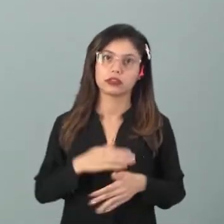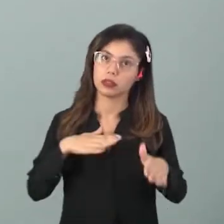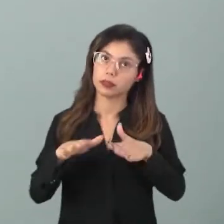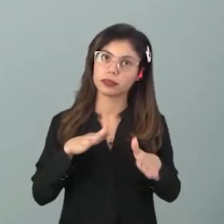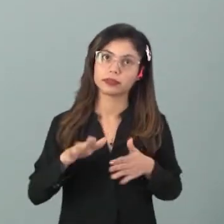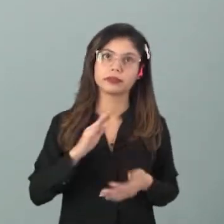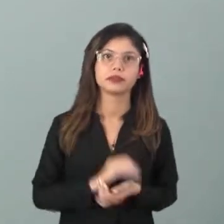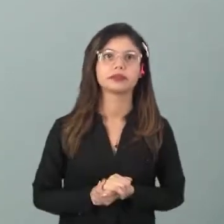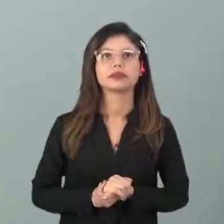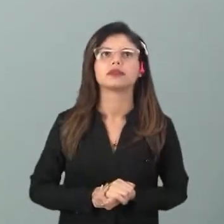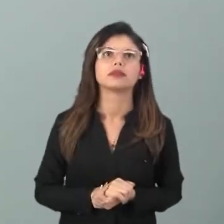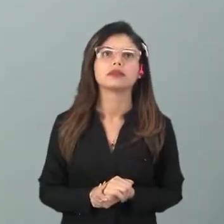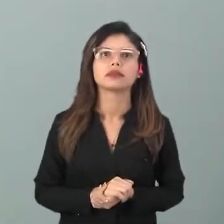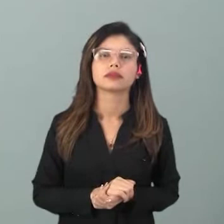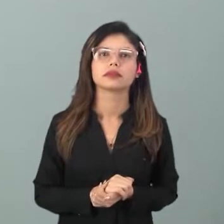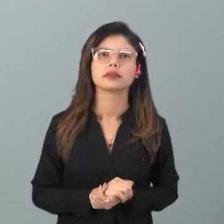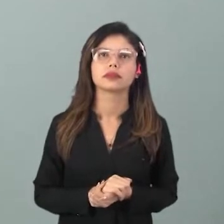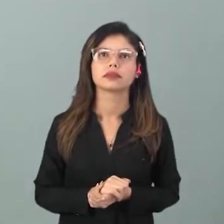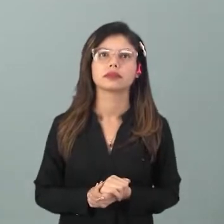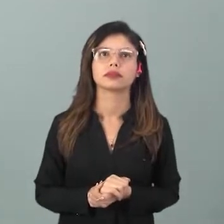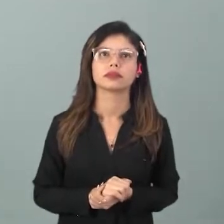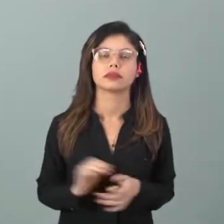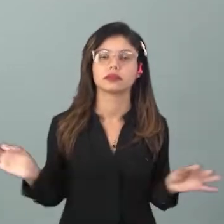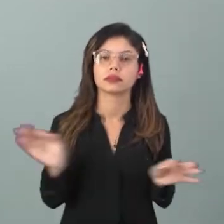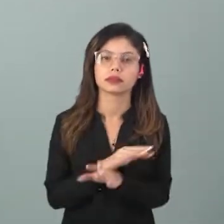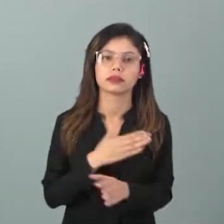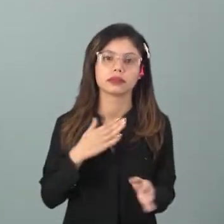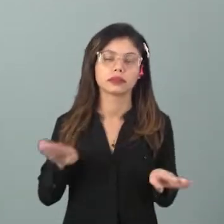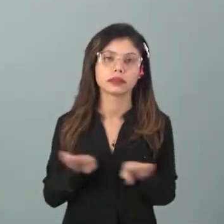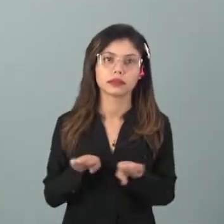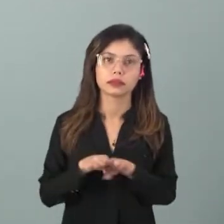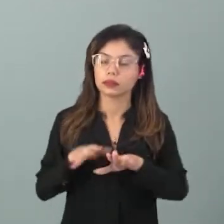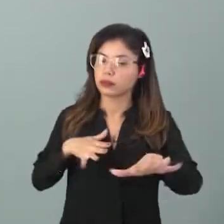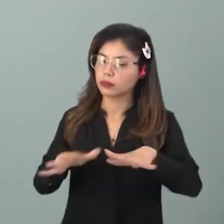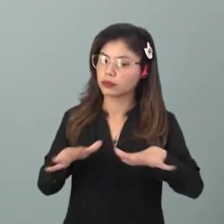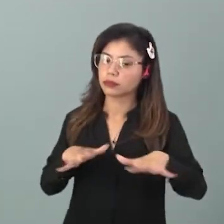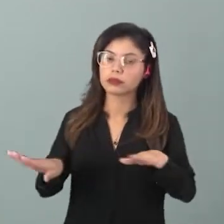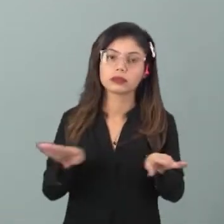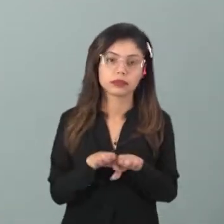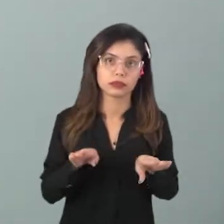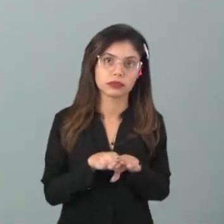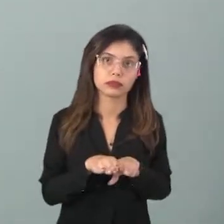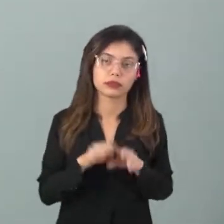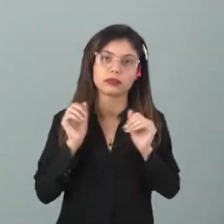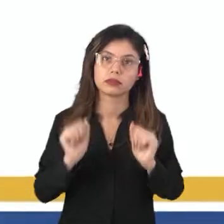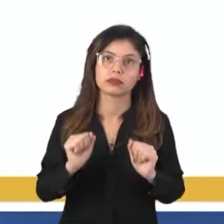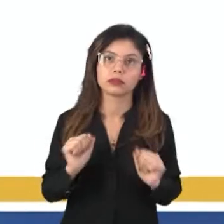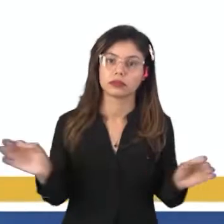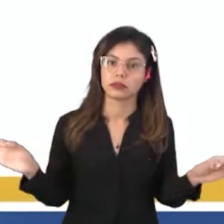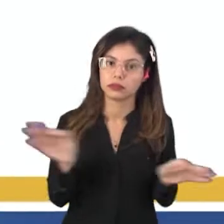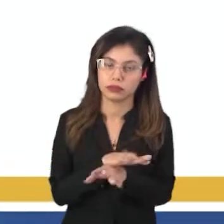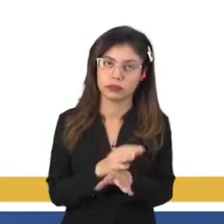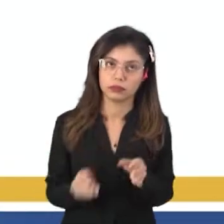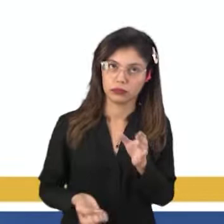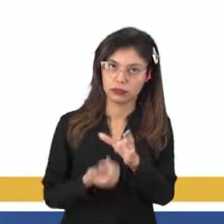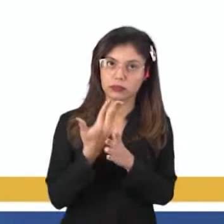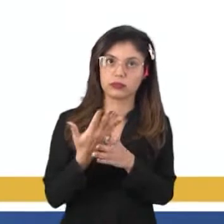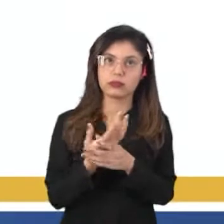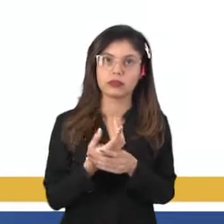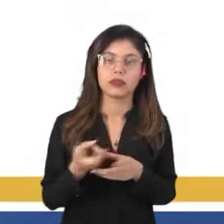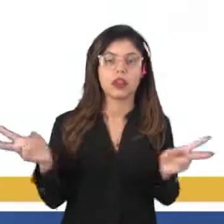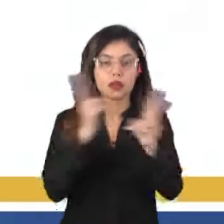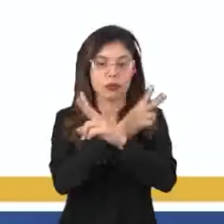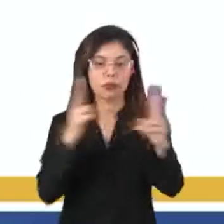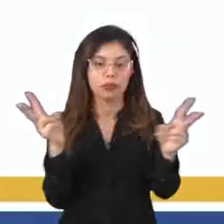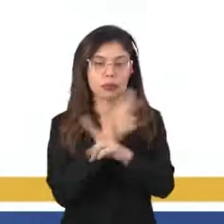placa. E aí, acaba também que o movimento das placas tectônicas podem acabar gerando correntes de ar